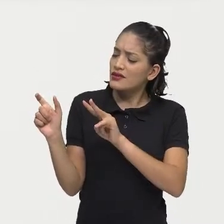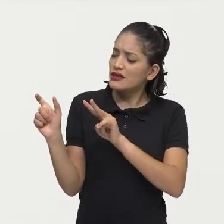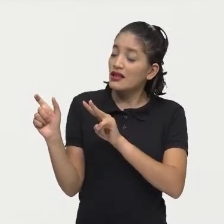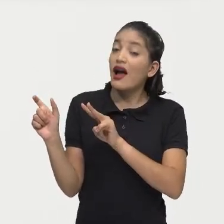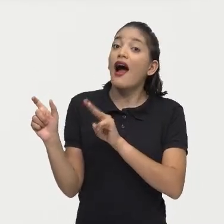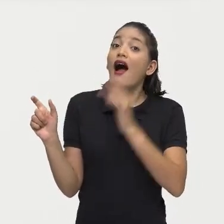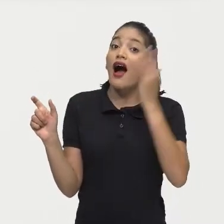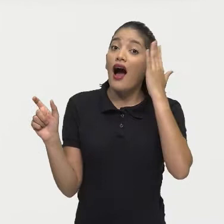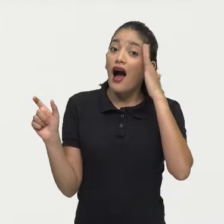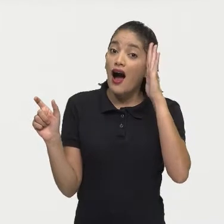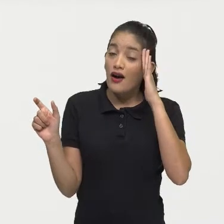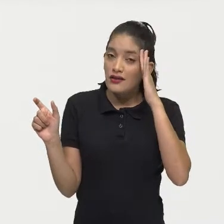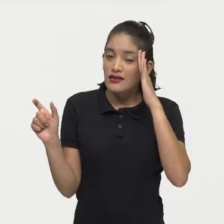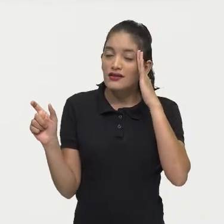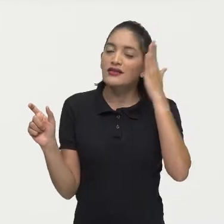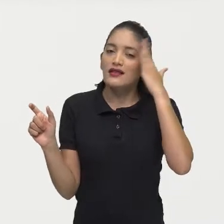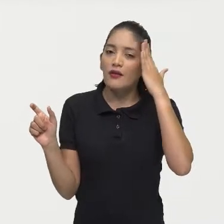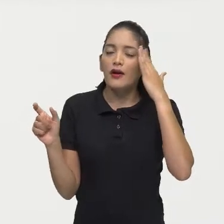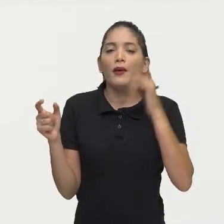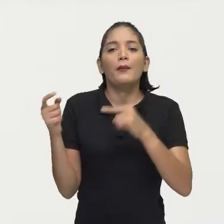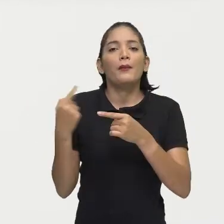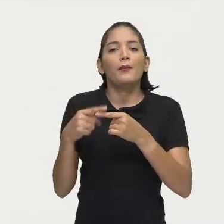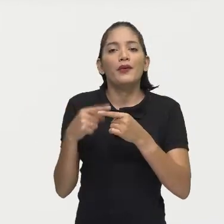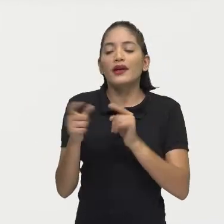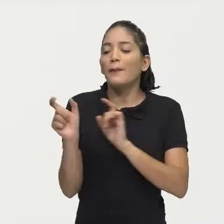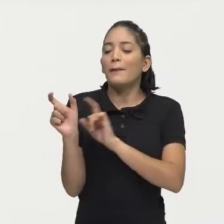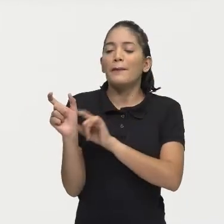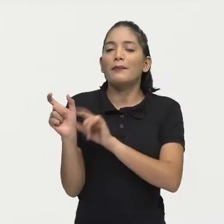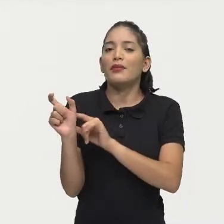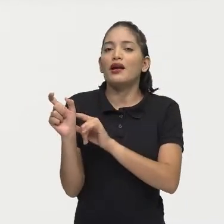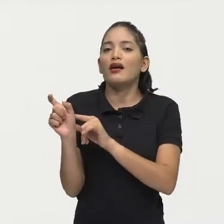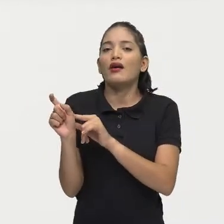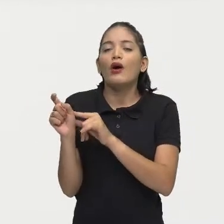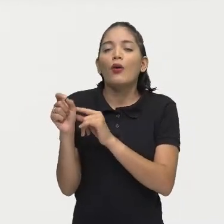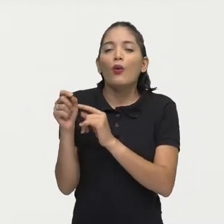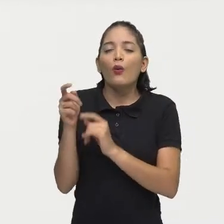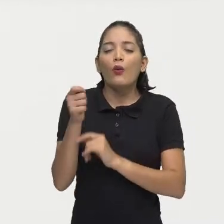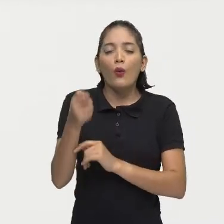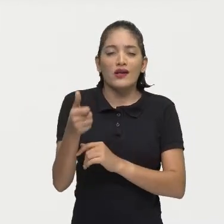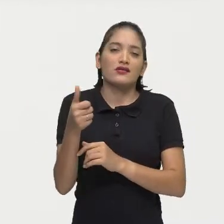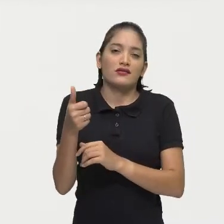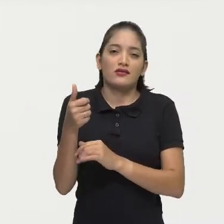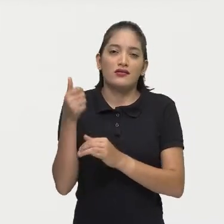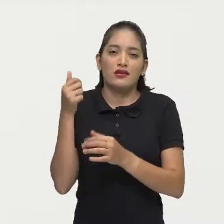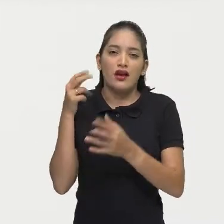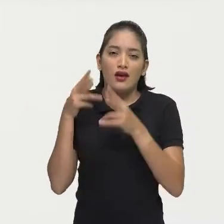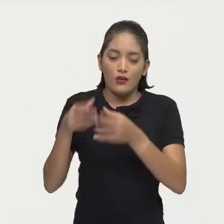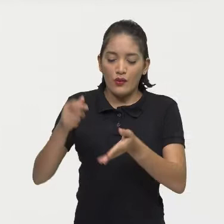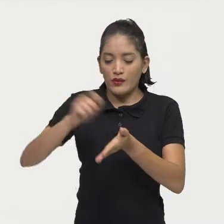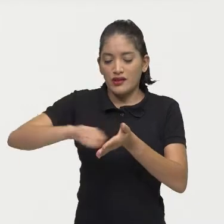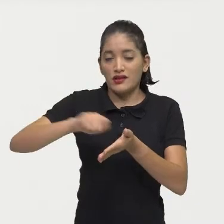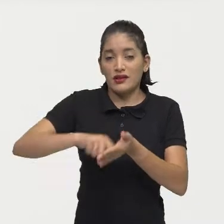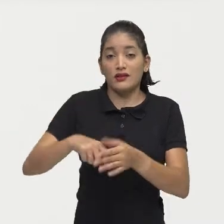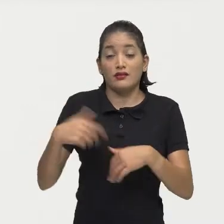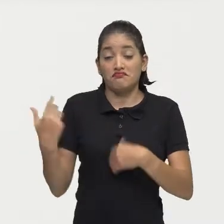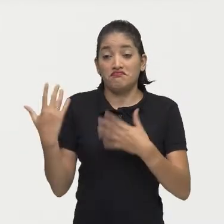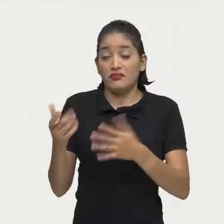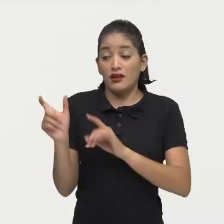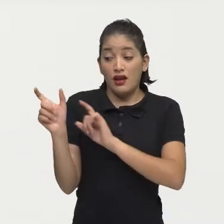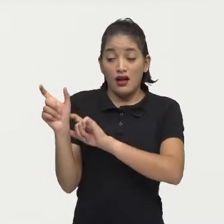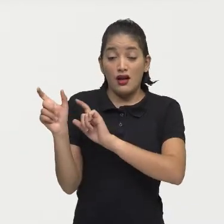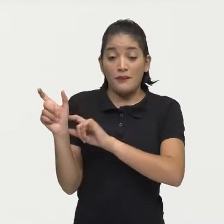e conseguimos traduzir, porque elas têm praticamente a mesma escrita, tá? Então, important